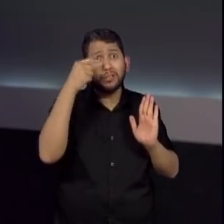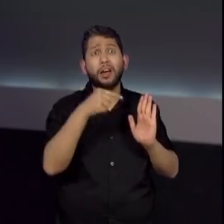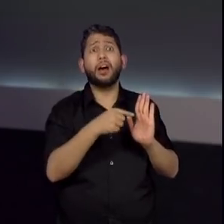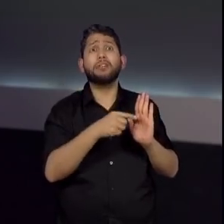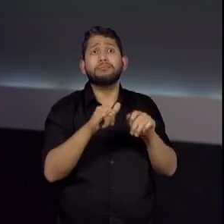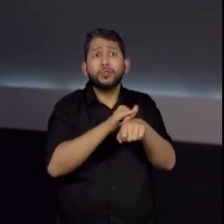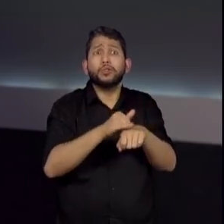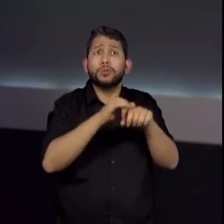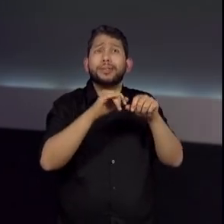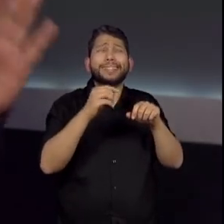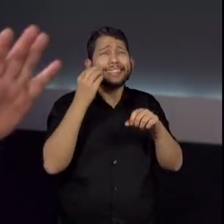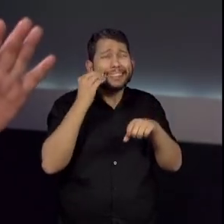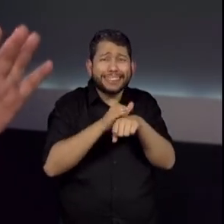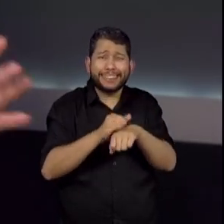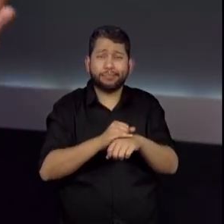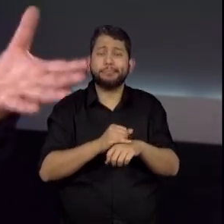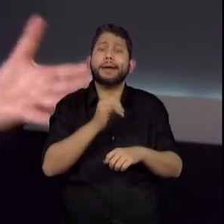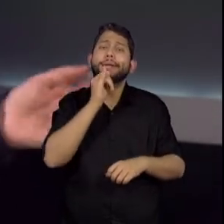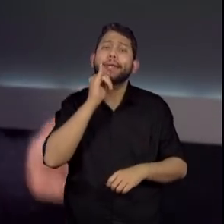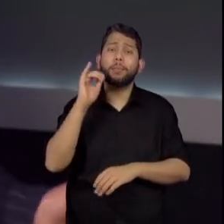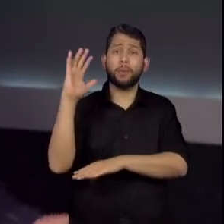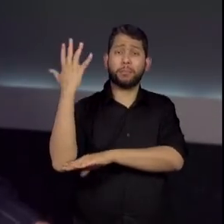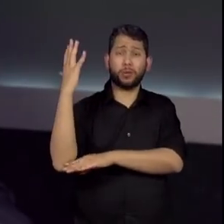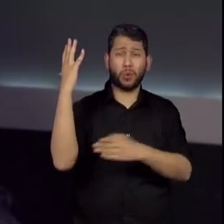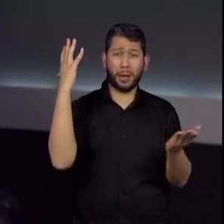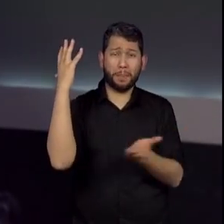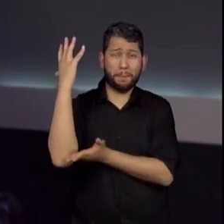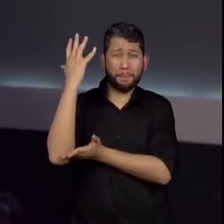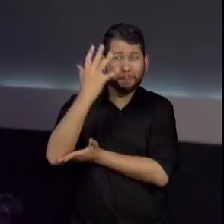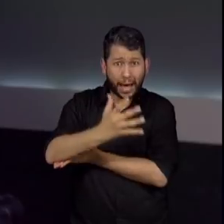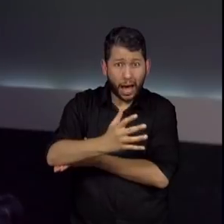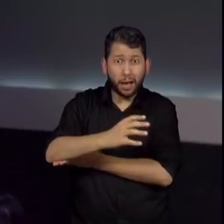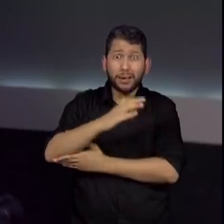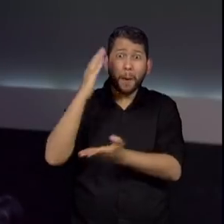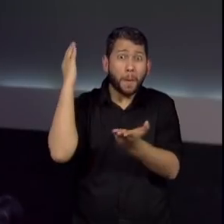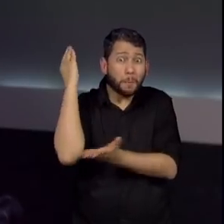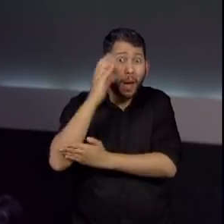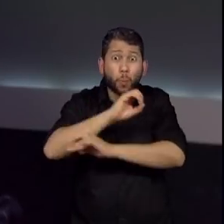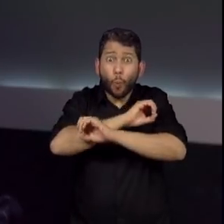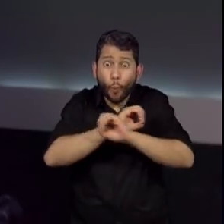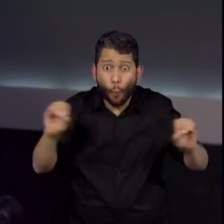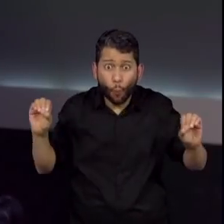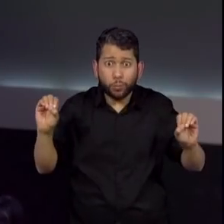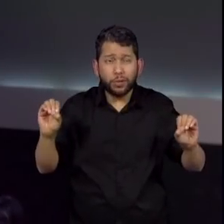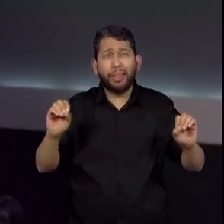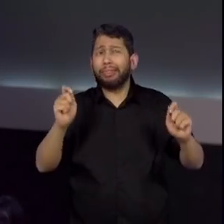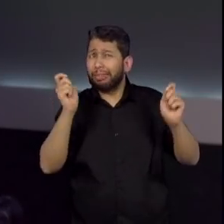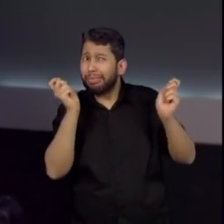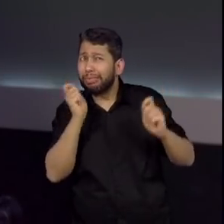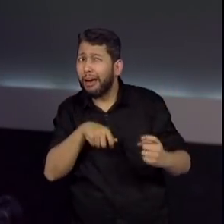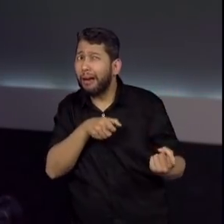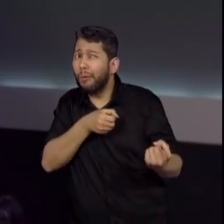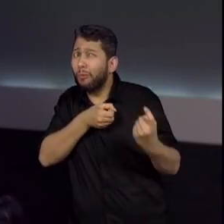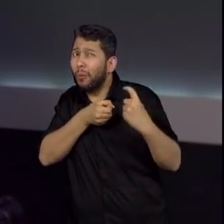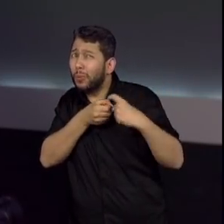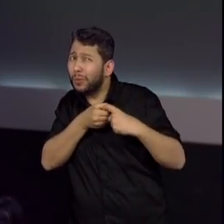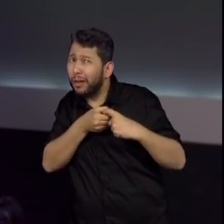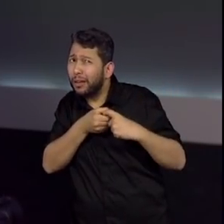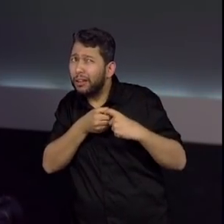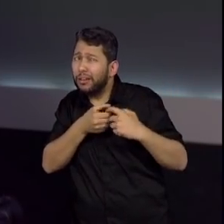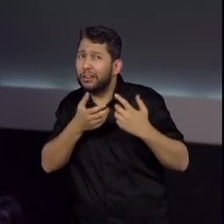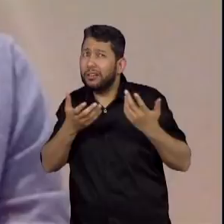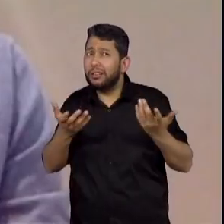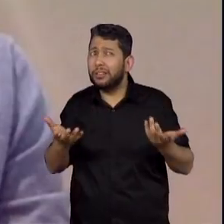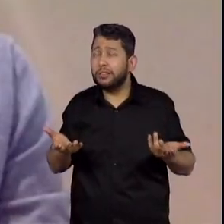mitigação, por exemplo, desmatamento zero na Amazônia. Seria um fato importante? Seria decisivo?